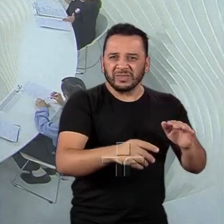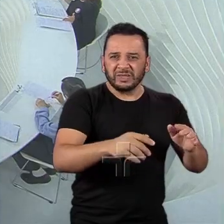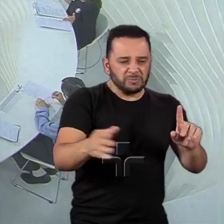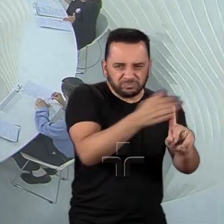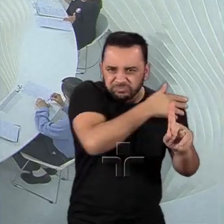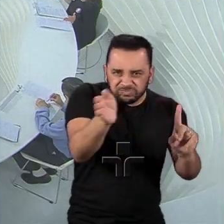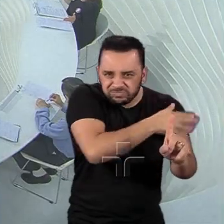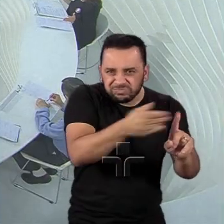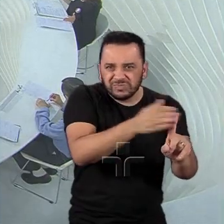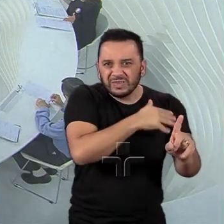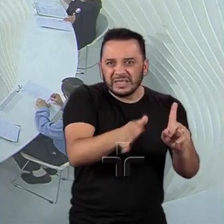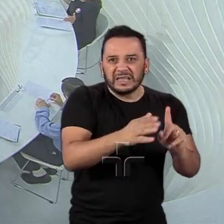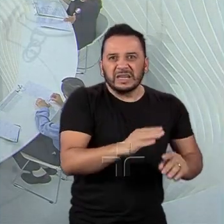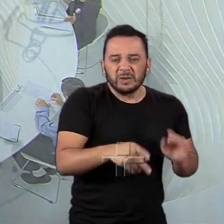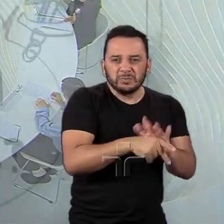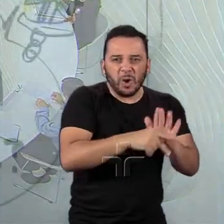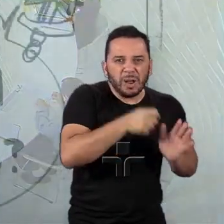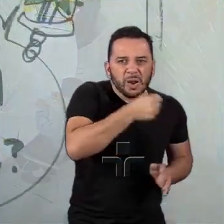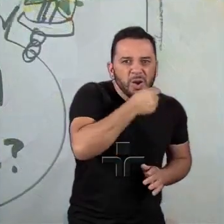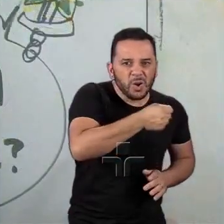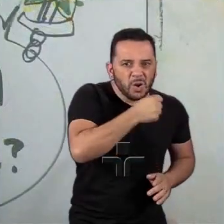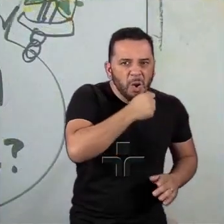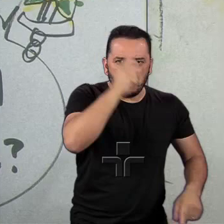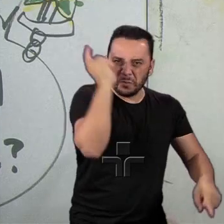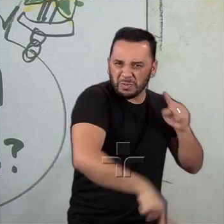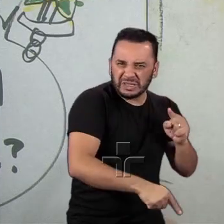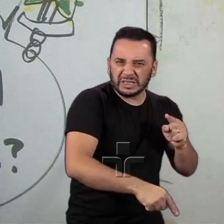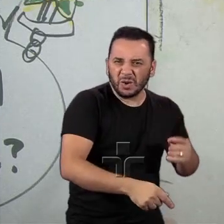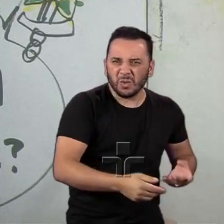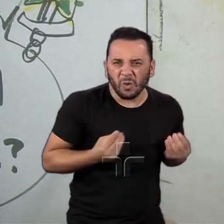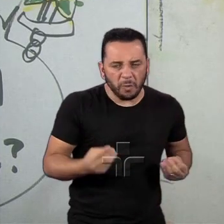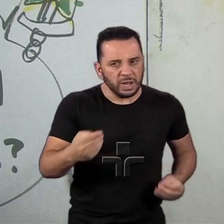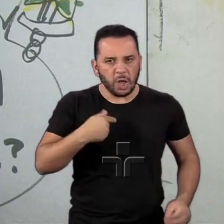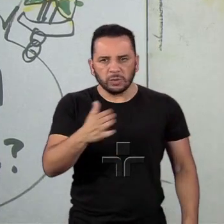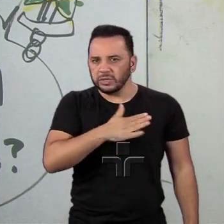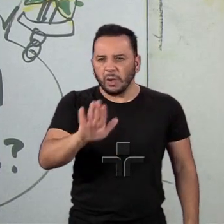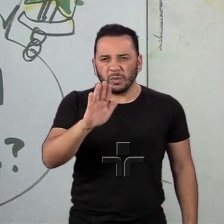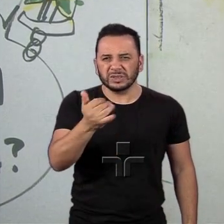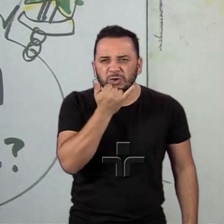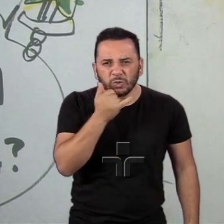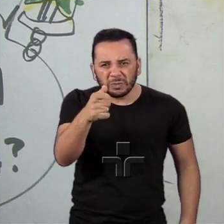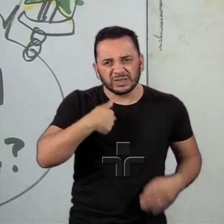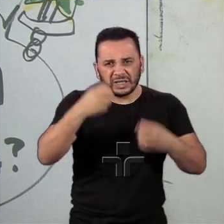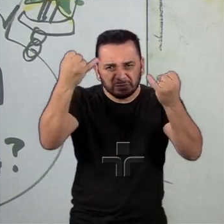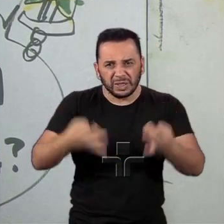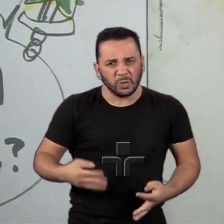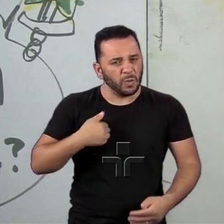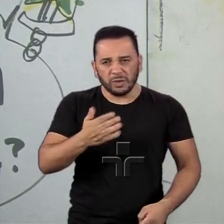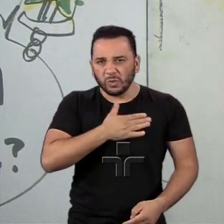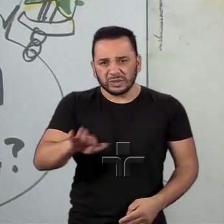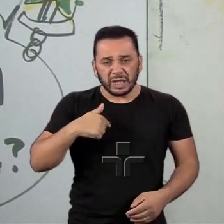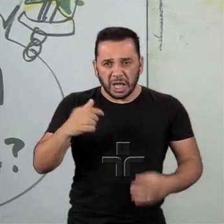imprensa nacional? Cassações, né? Não gostei. Eu não gostei como cidadã e fiquei